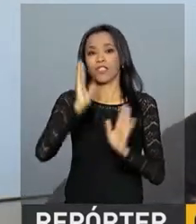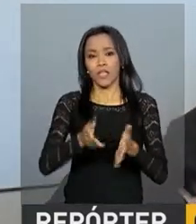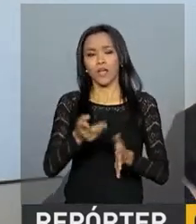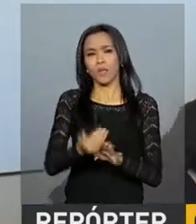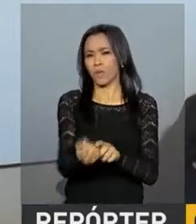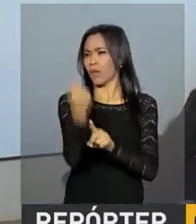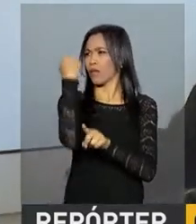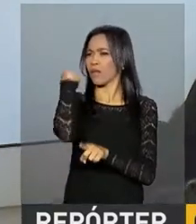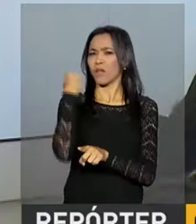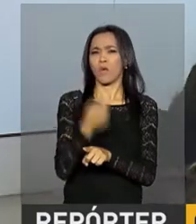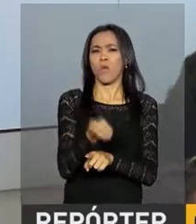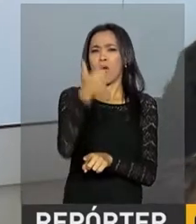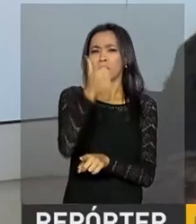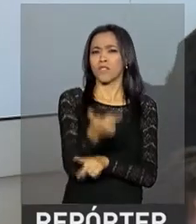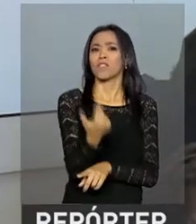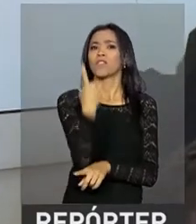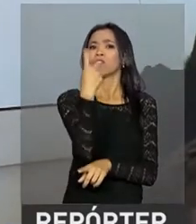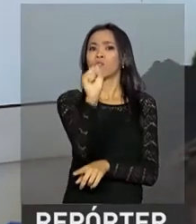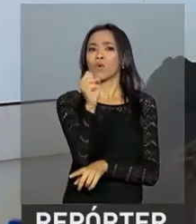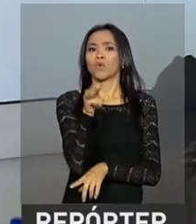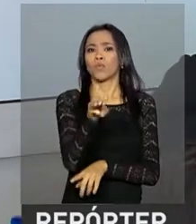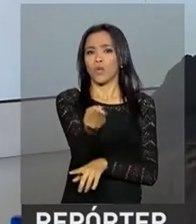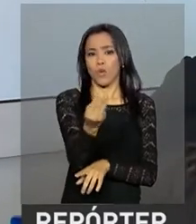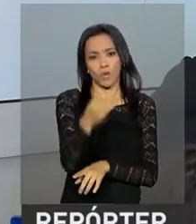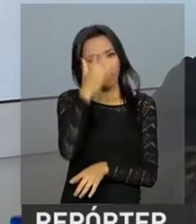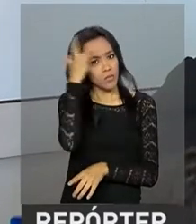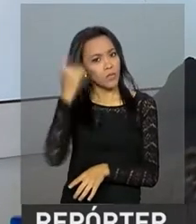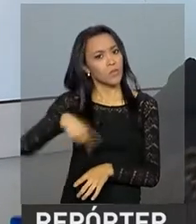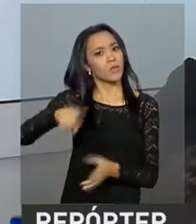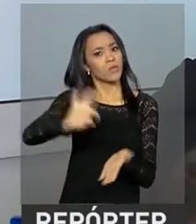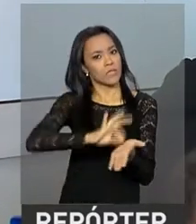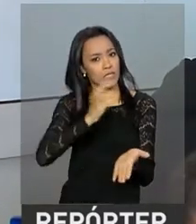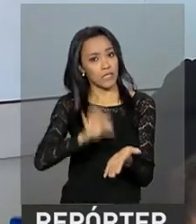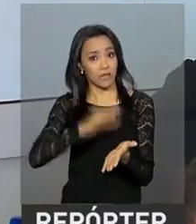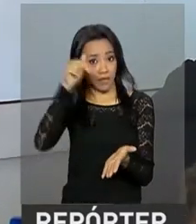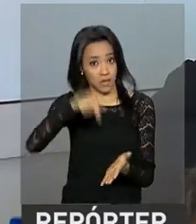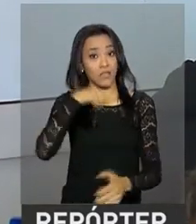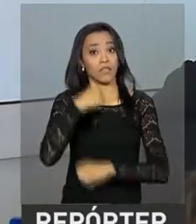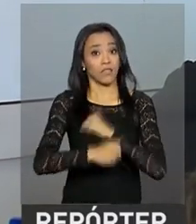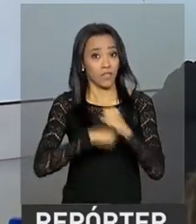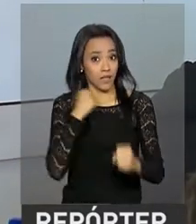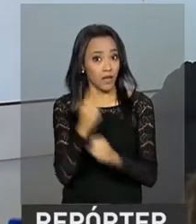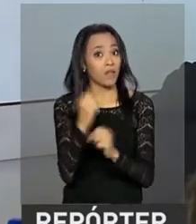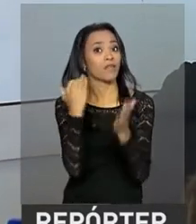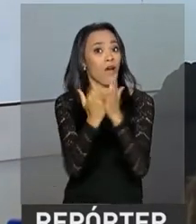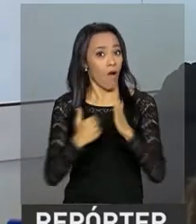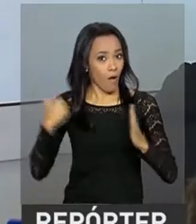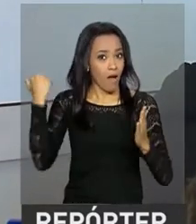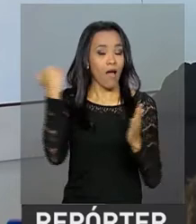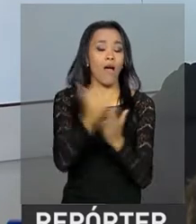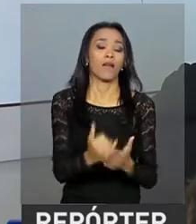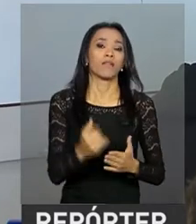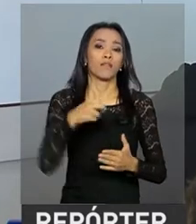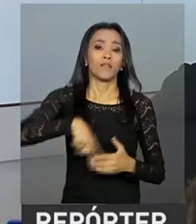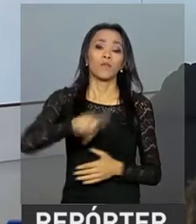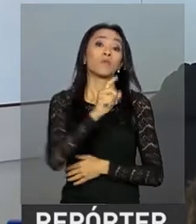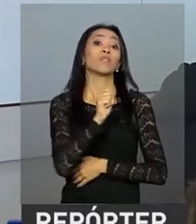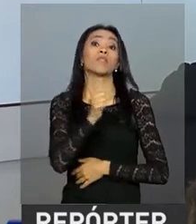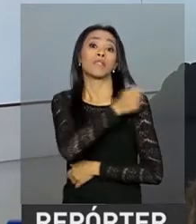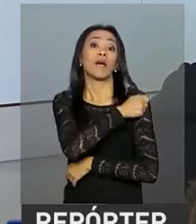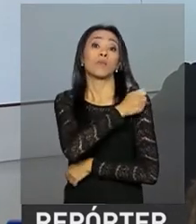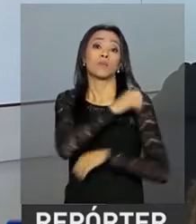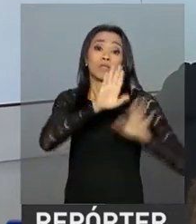quase 18 milhões de inscritos e este ano a competição deve ser ainda maior. Além dos alunos das